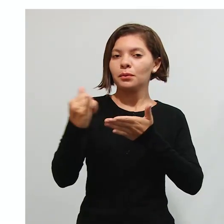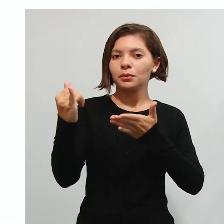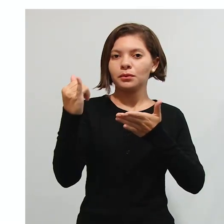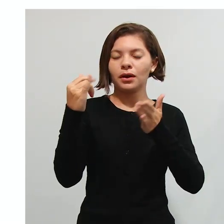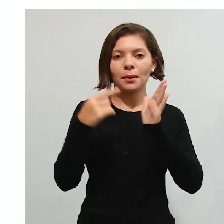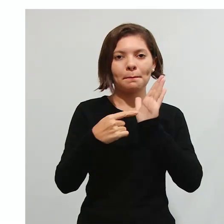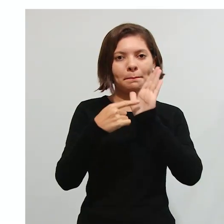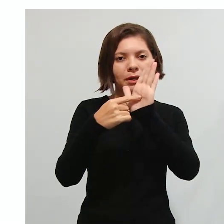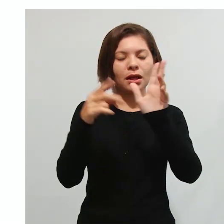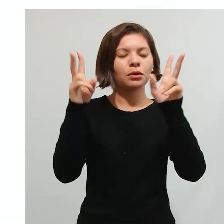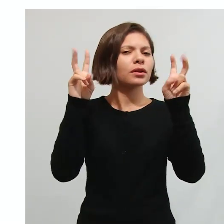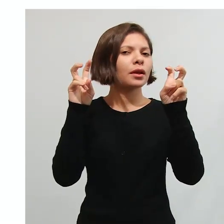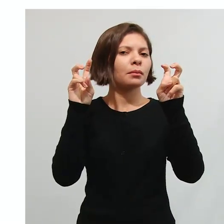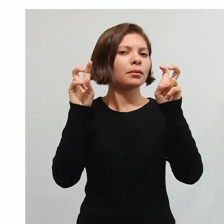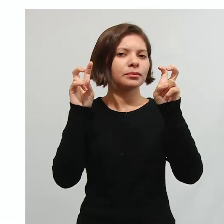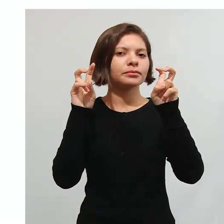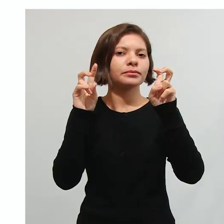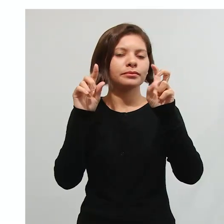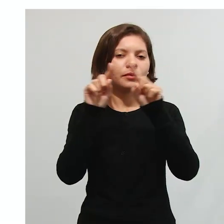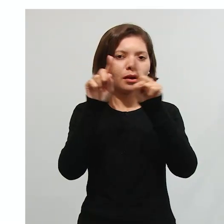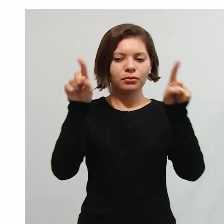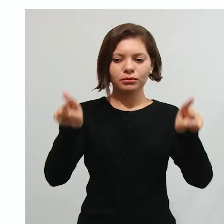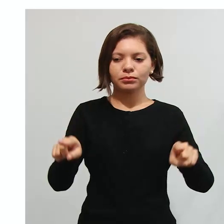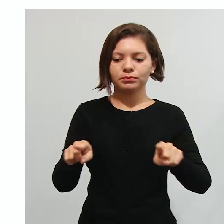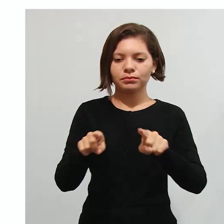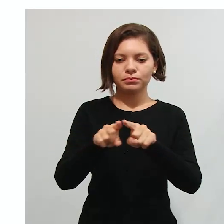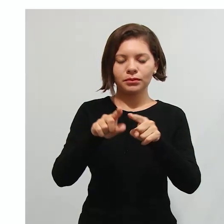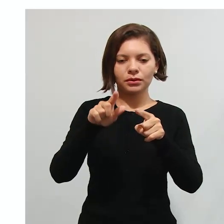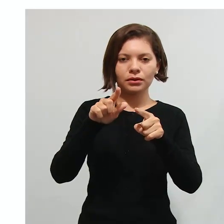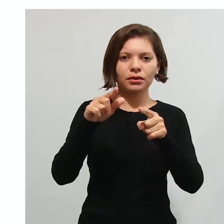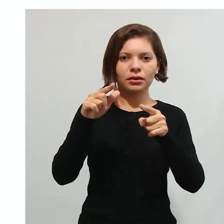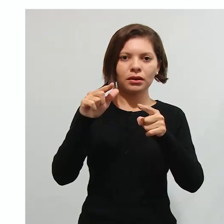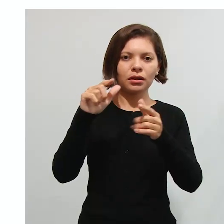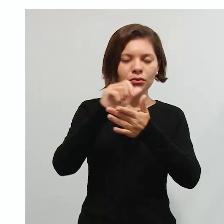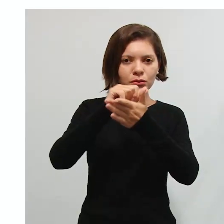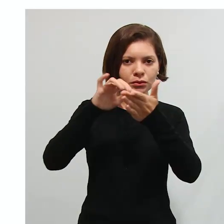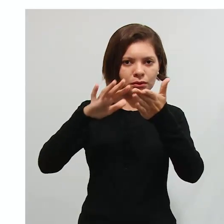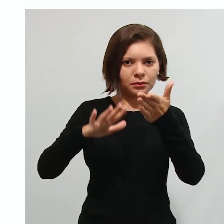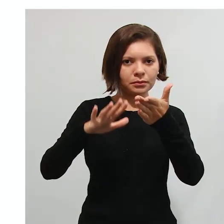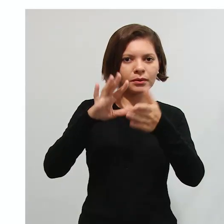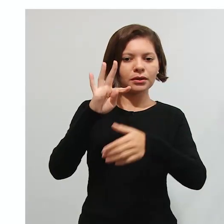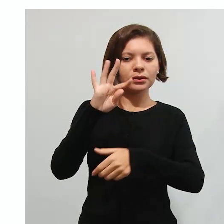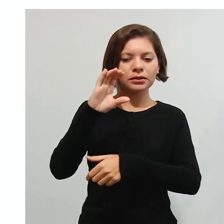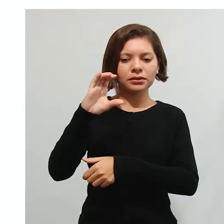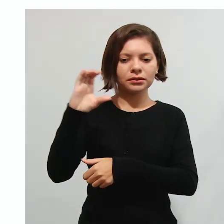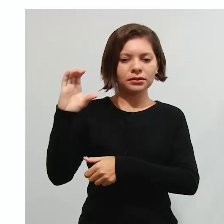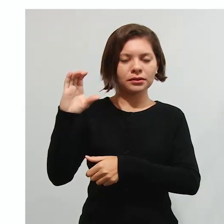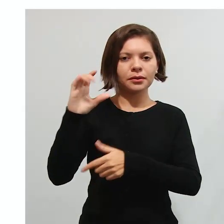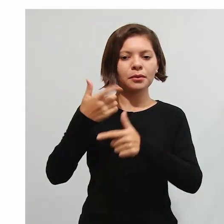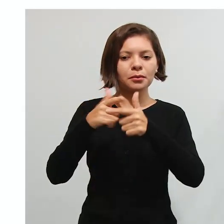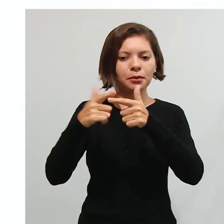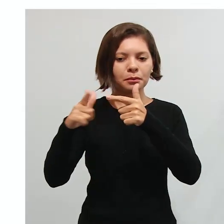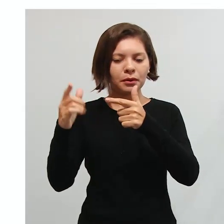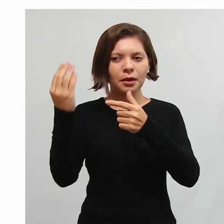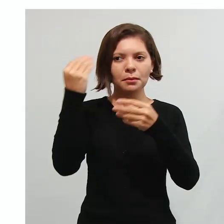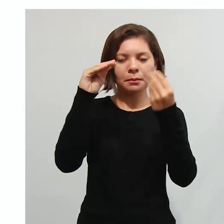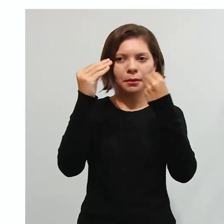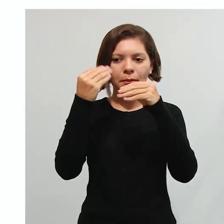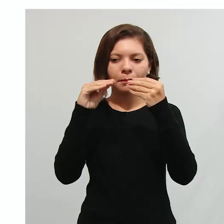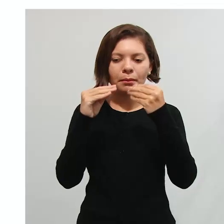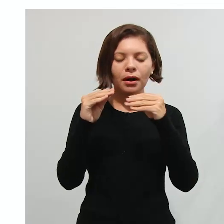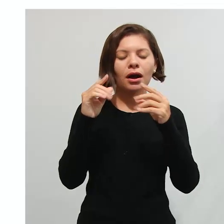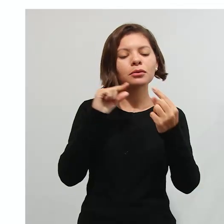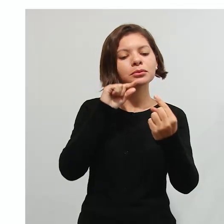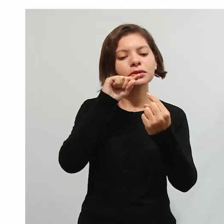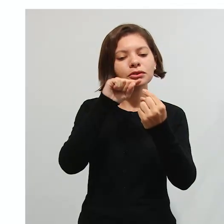introdução onde você vai apresentar o tema né e o problema que se pretende solucionar e os